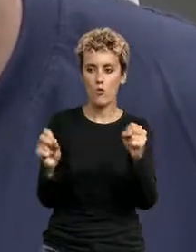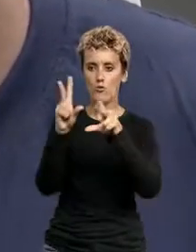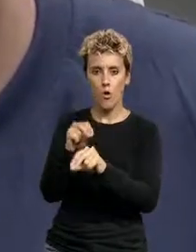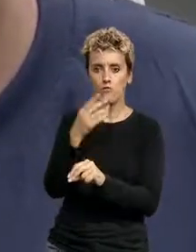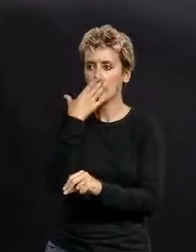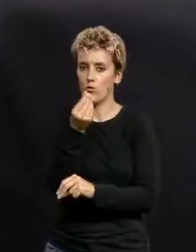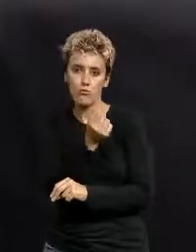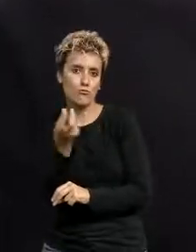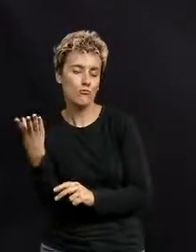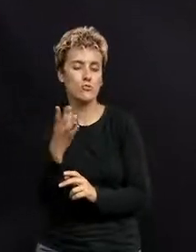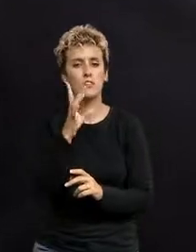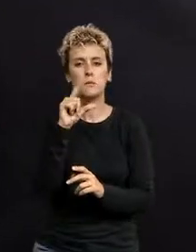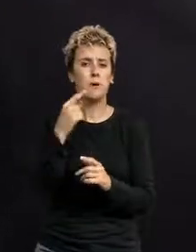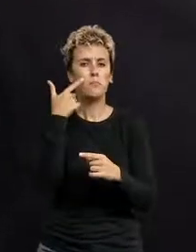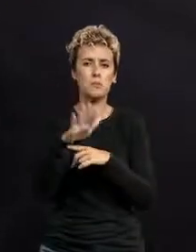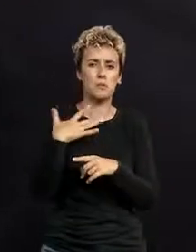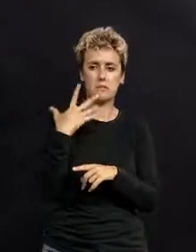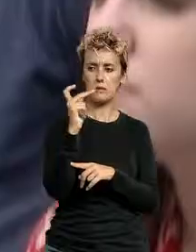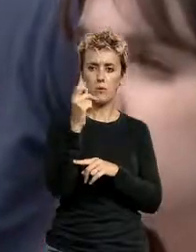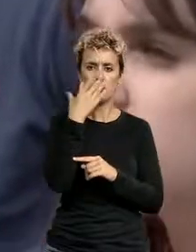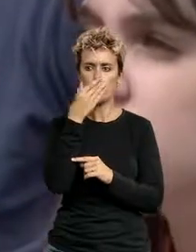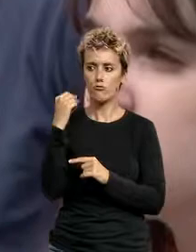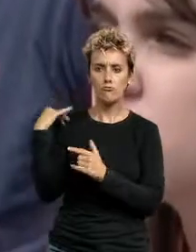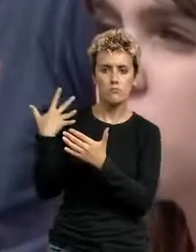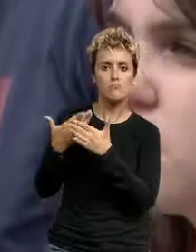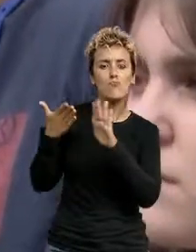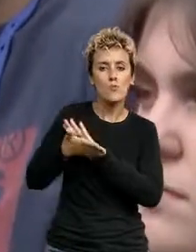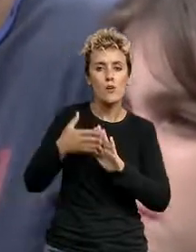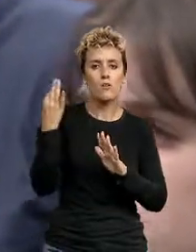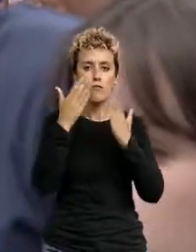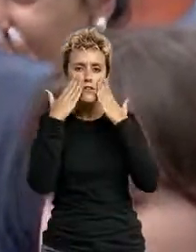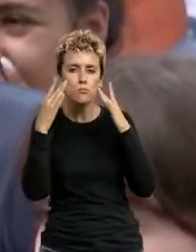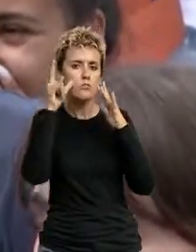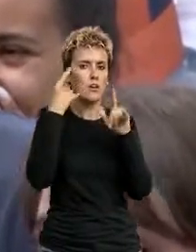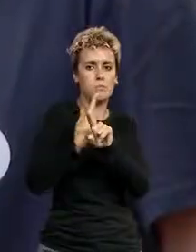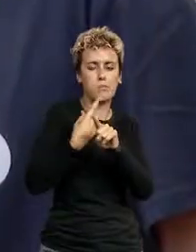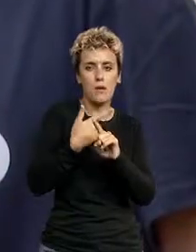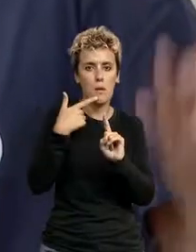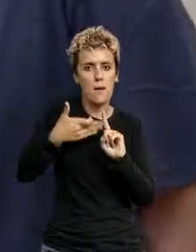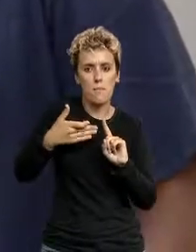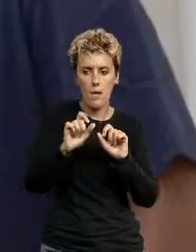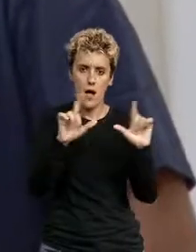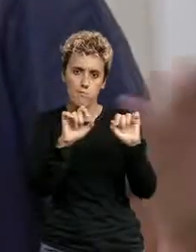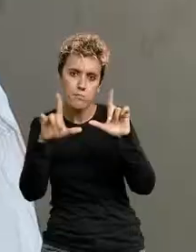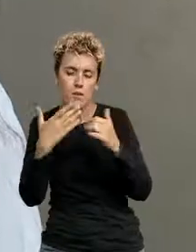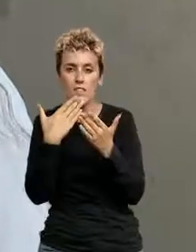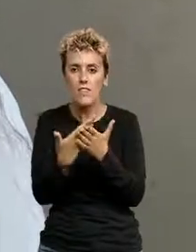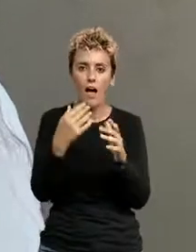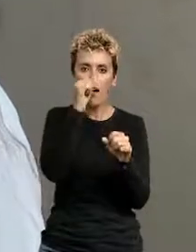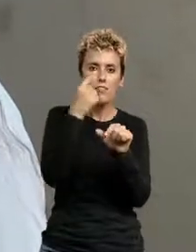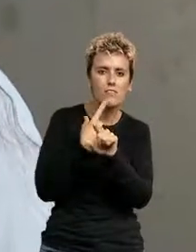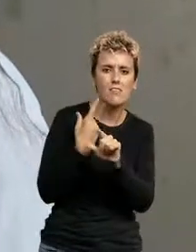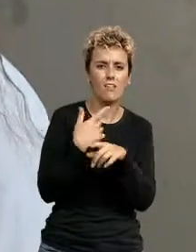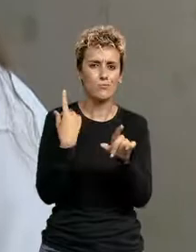talvez, há 5 anos atrás, começaram a usar as redes sociais mais ativamente e é um meio fácil de fazer partilhar atividades e outro tipo